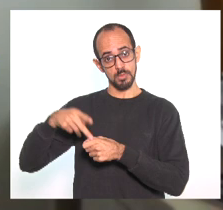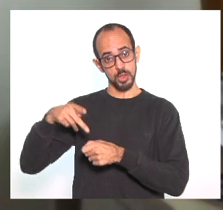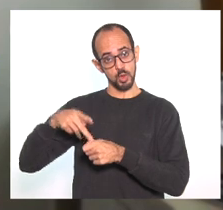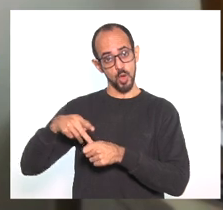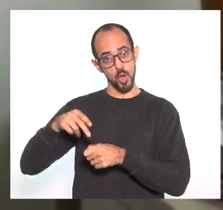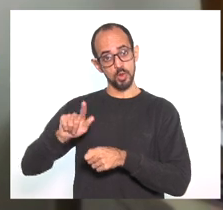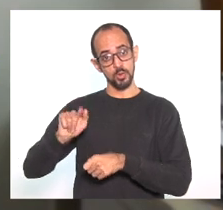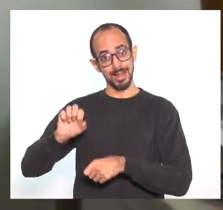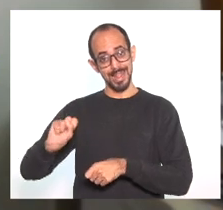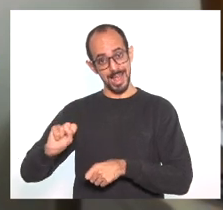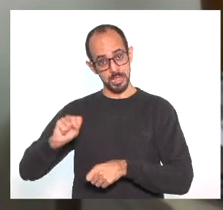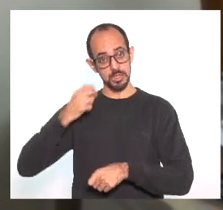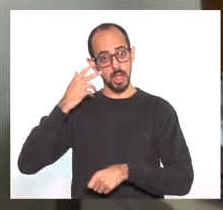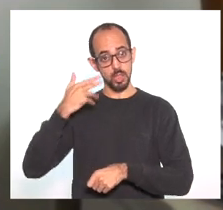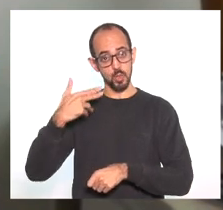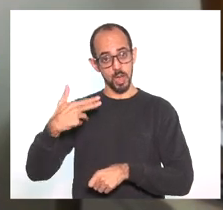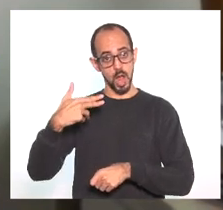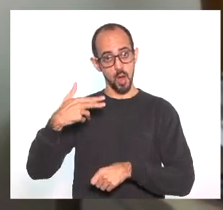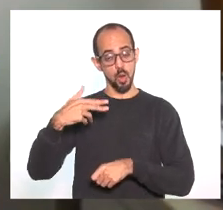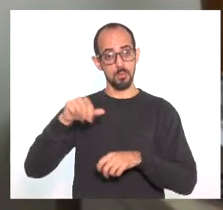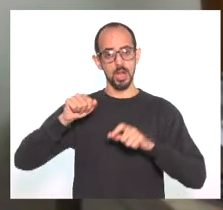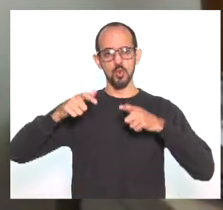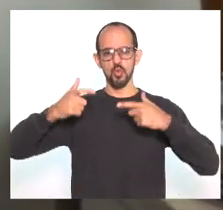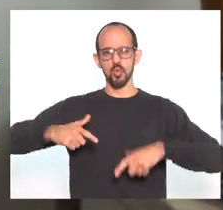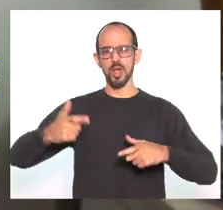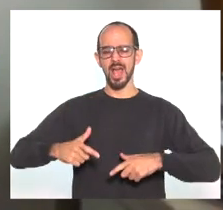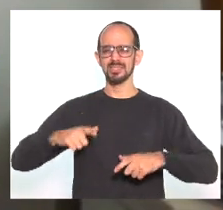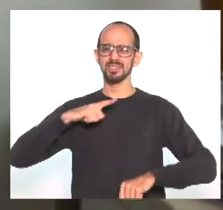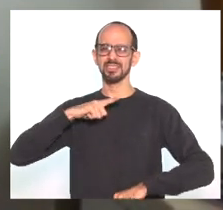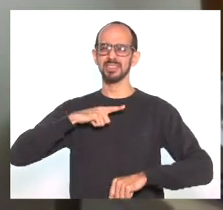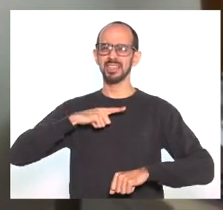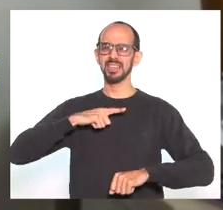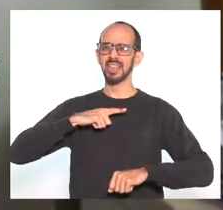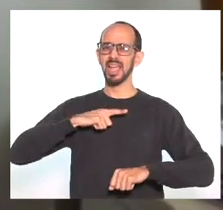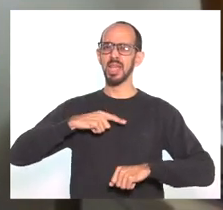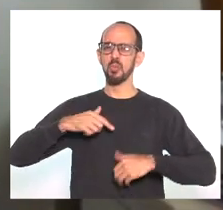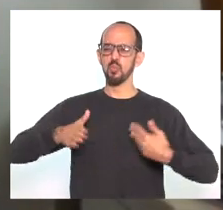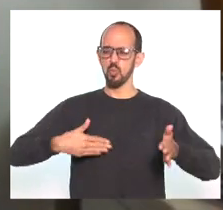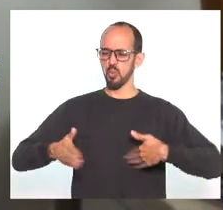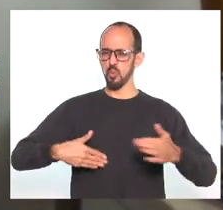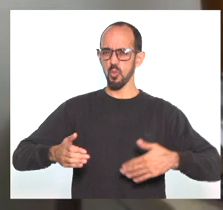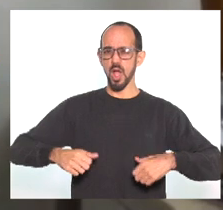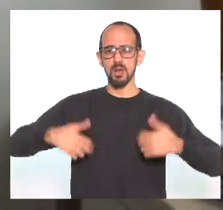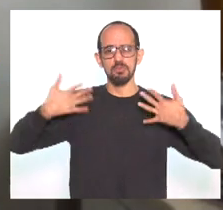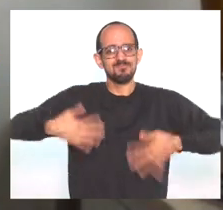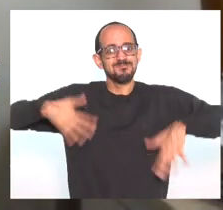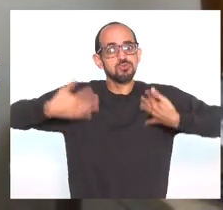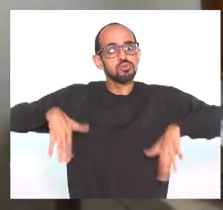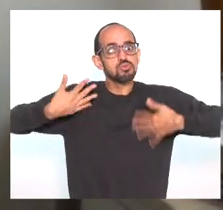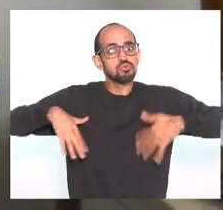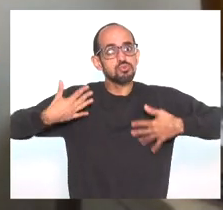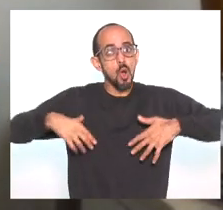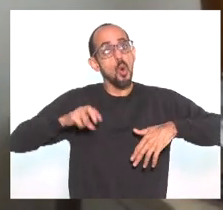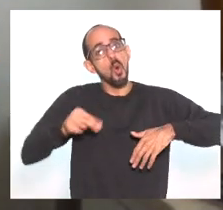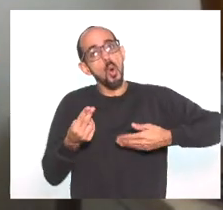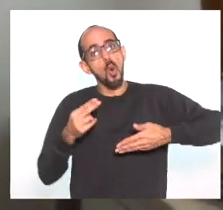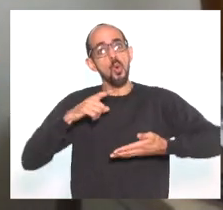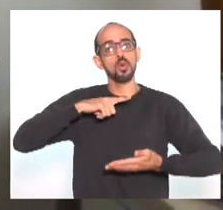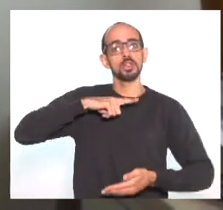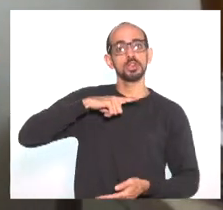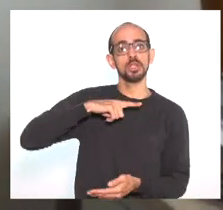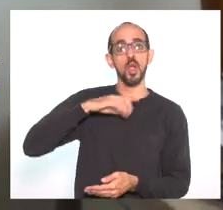natural para campos de grande volume de produção ou de grande rentabilidade. E a